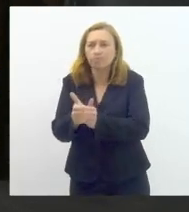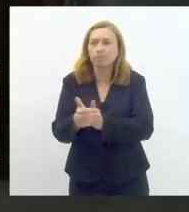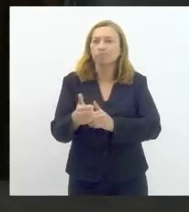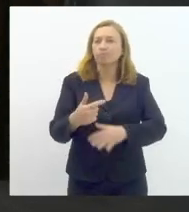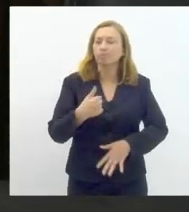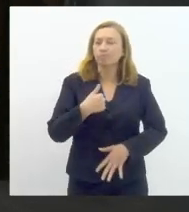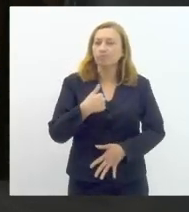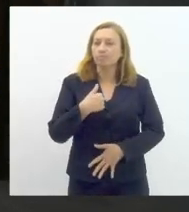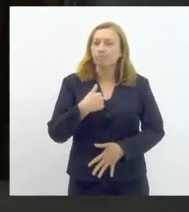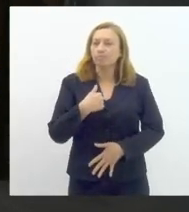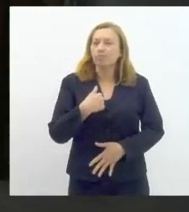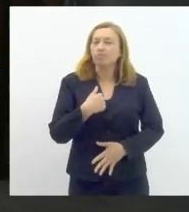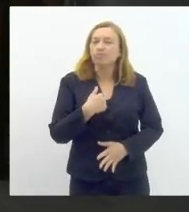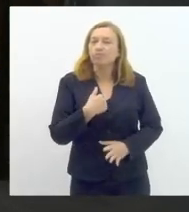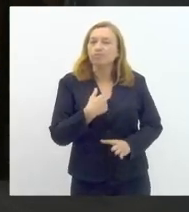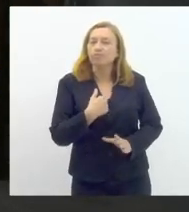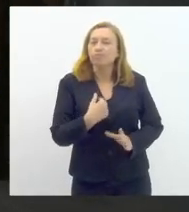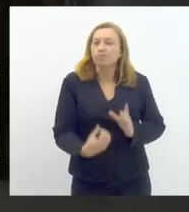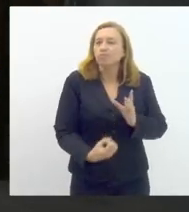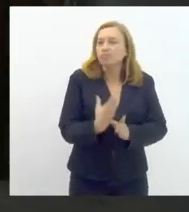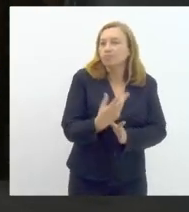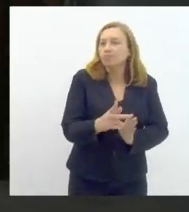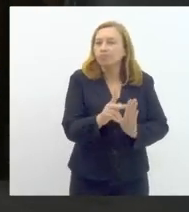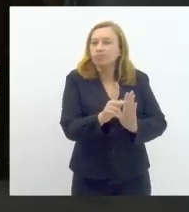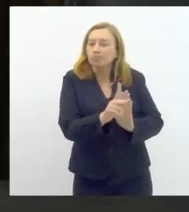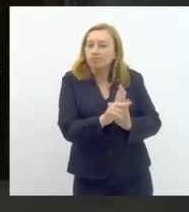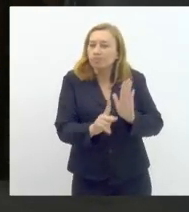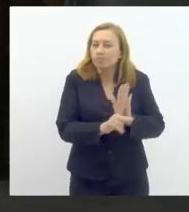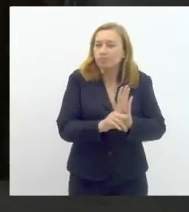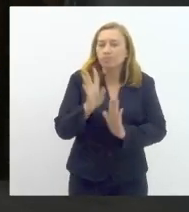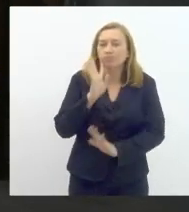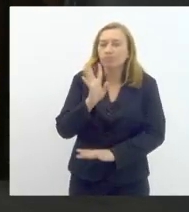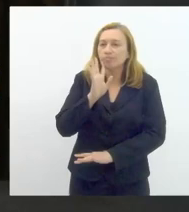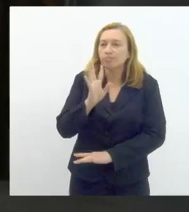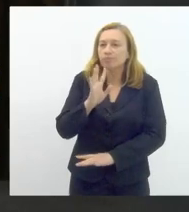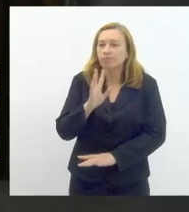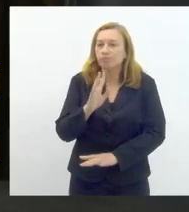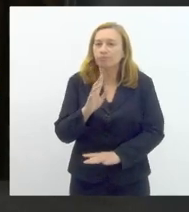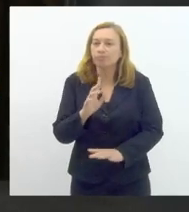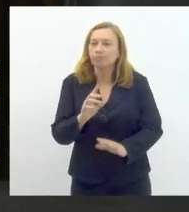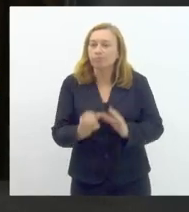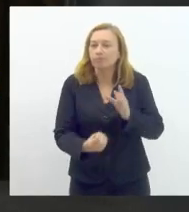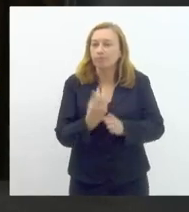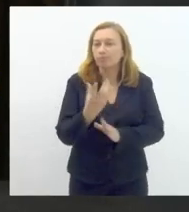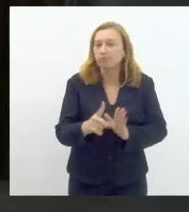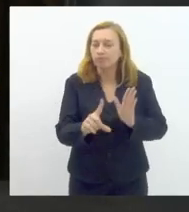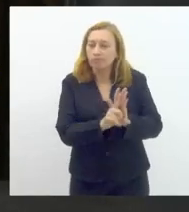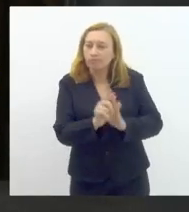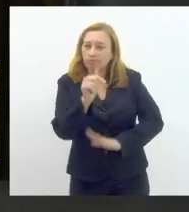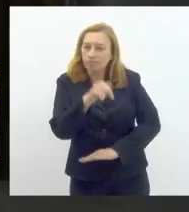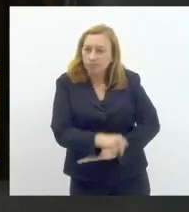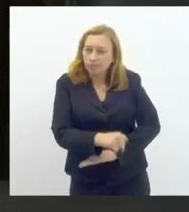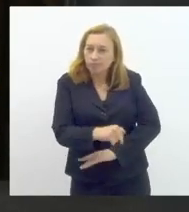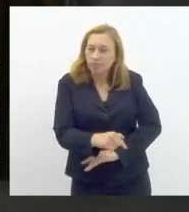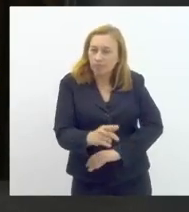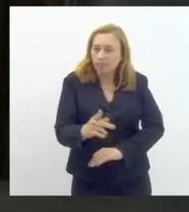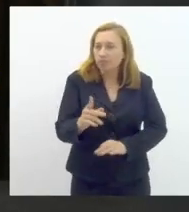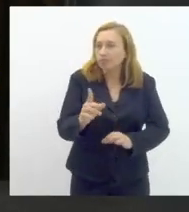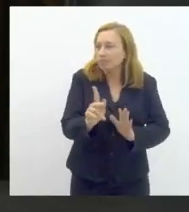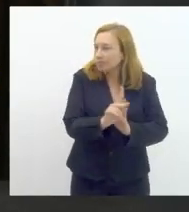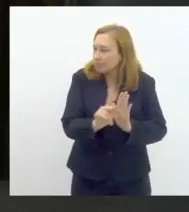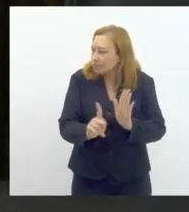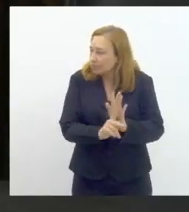sou autor de um projeto bacana chamado Legisla Aqui, que foi um projeto que veio